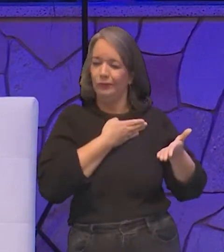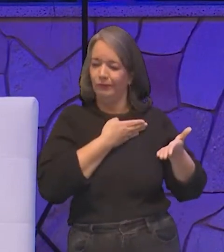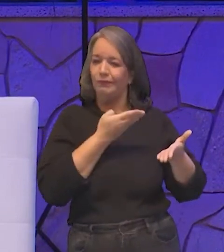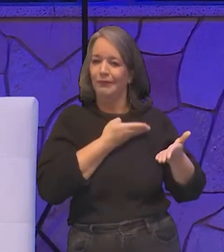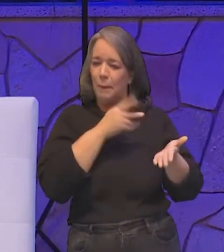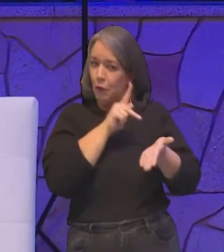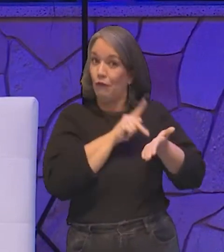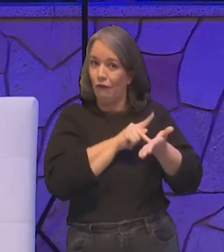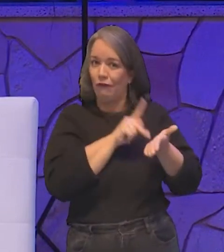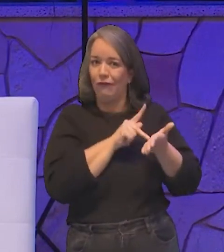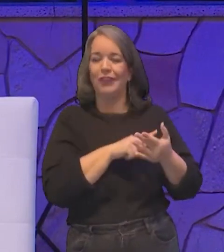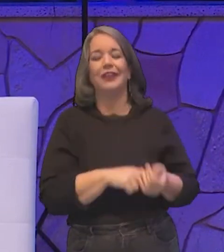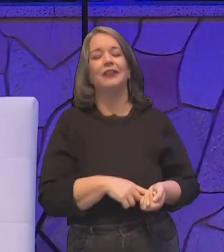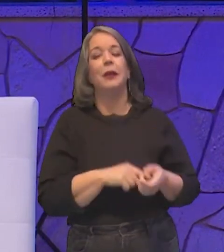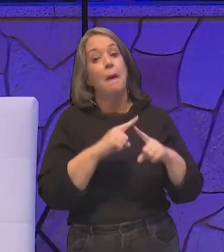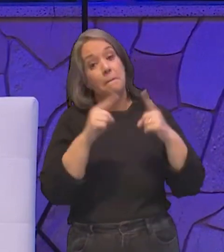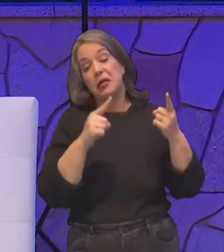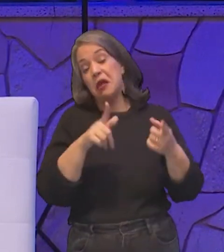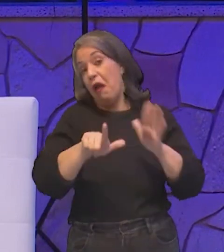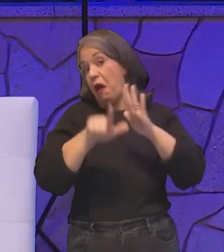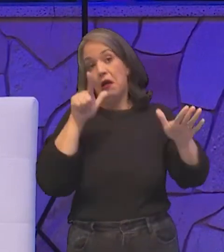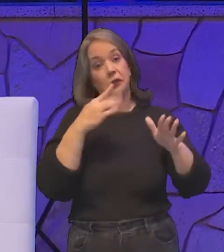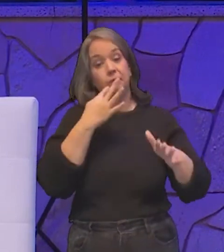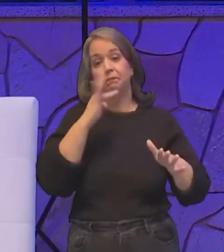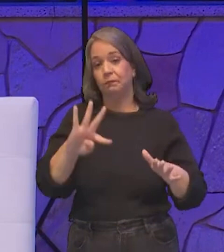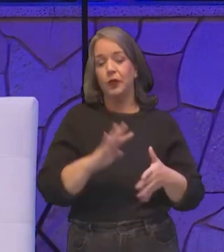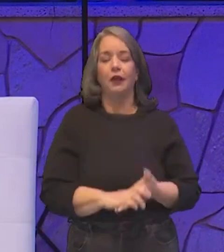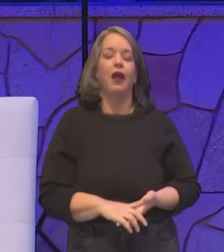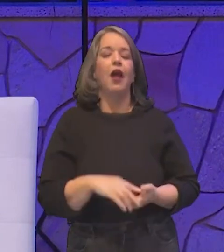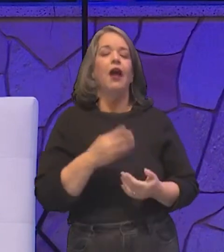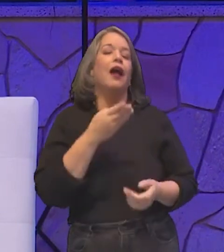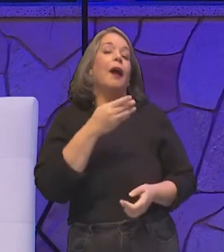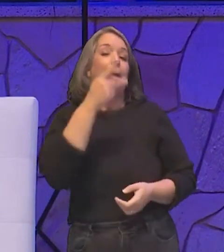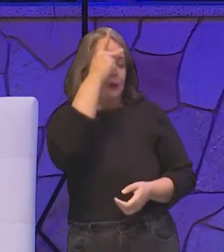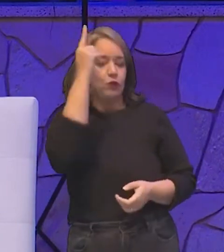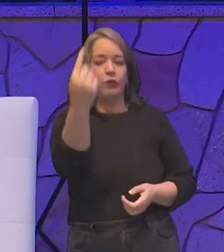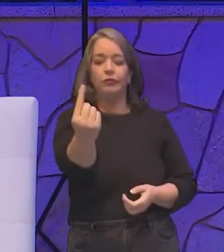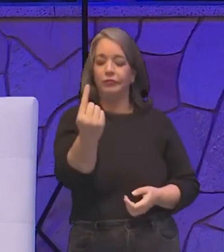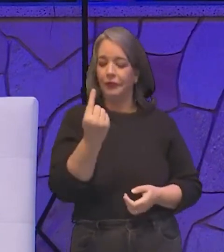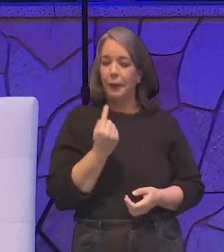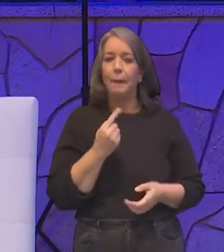época, e perguntou para mim: você quer ir no McDonald's?